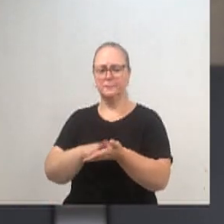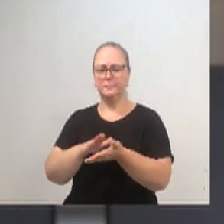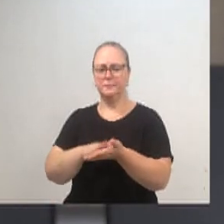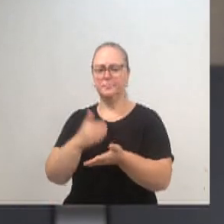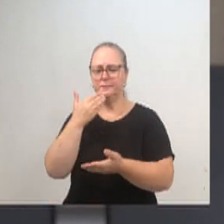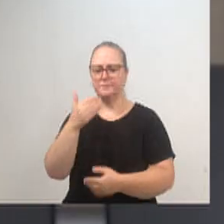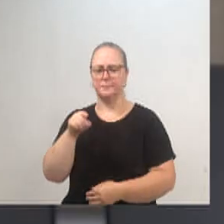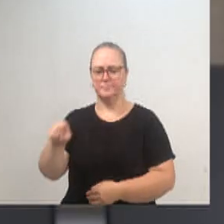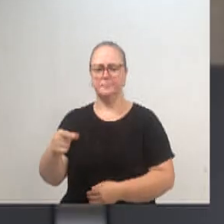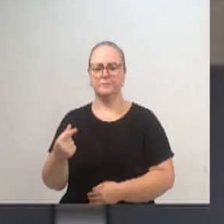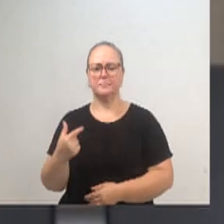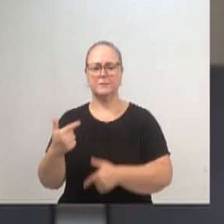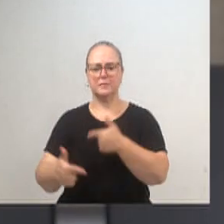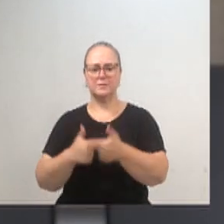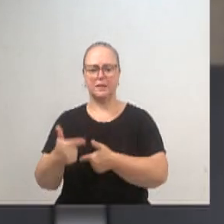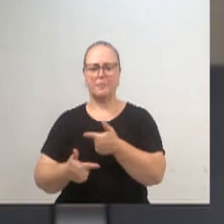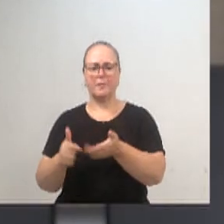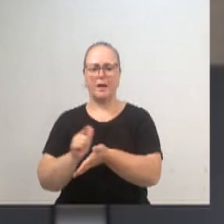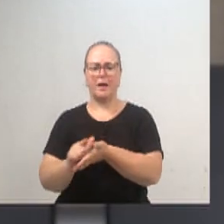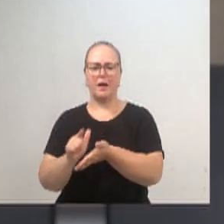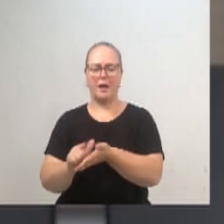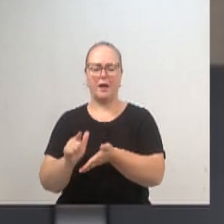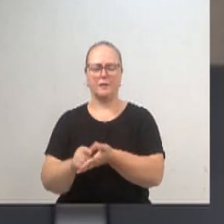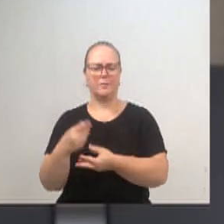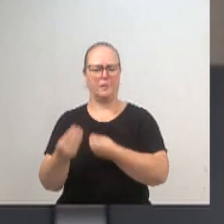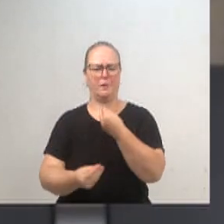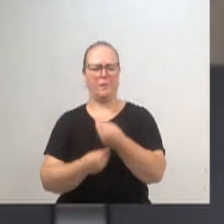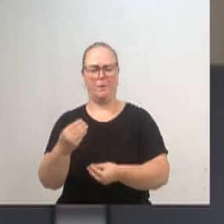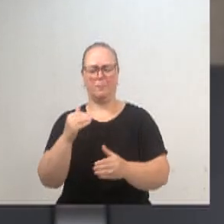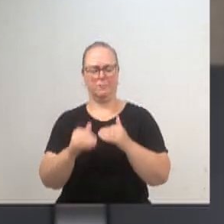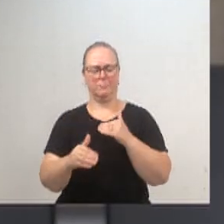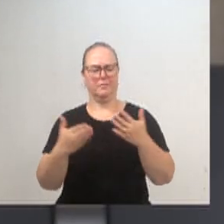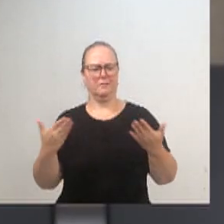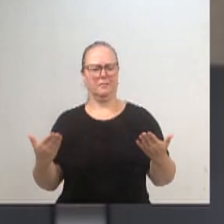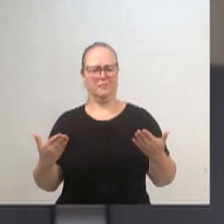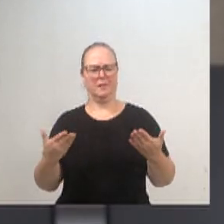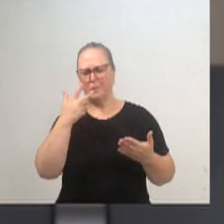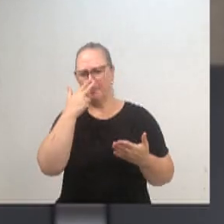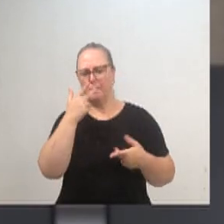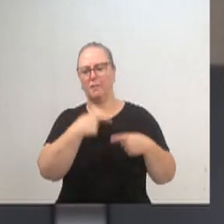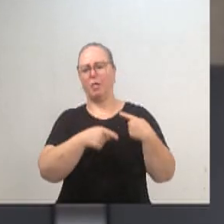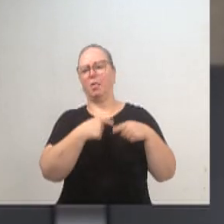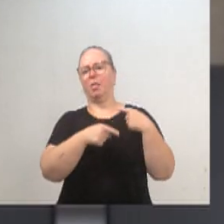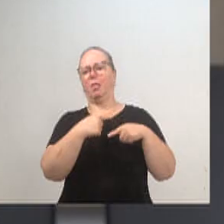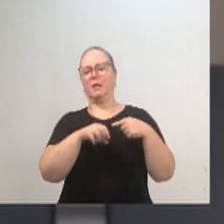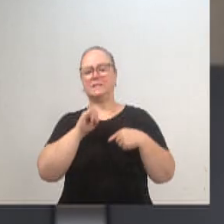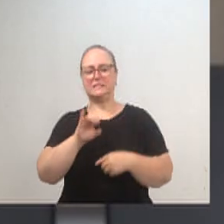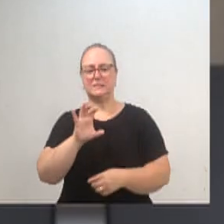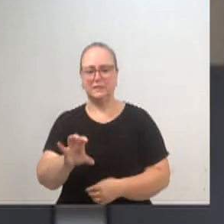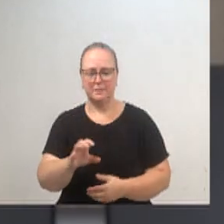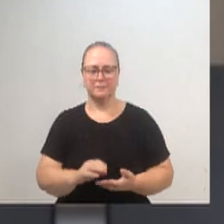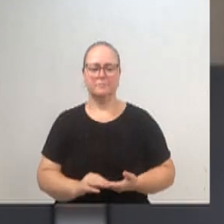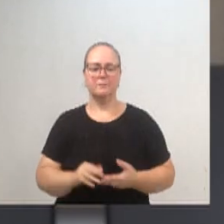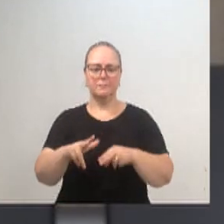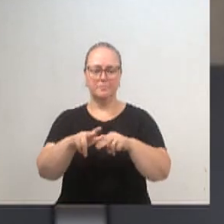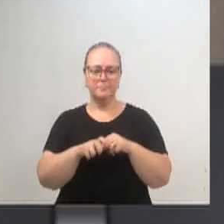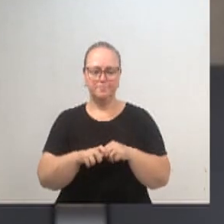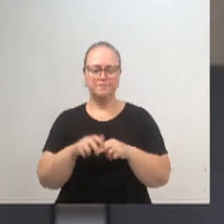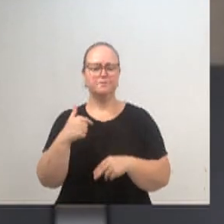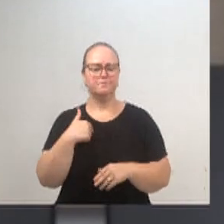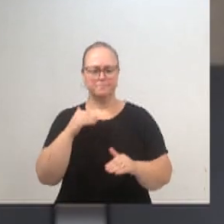pelo serviço de limpa-fossa. Isso não tem o menor cabimento, eu acho que é um retrocesso para Blumenau se a gente entrar por essa seara, então já de antemão deixo